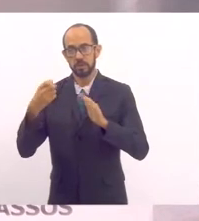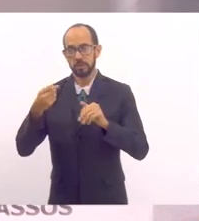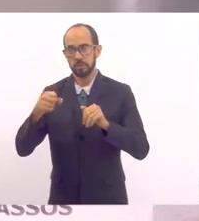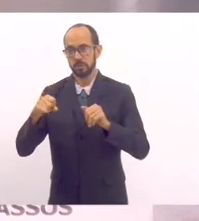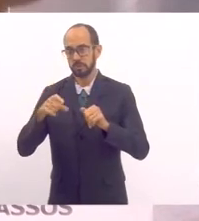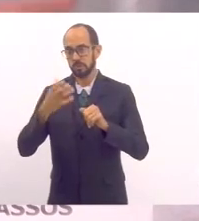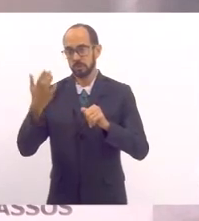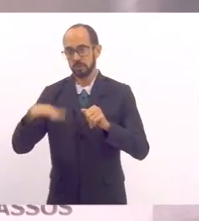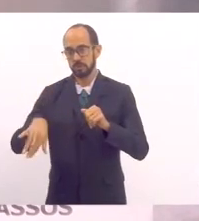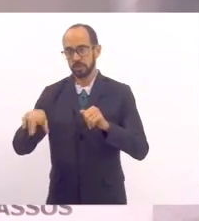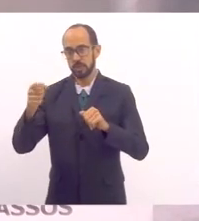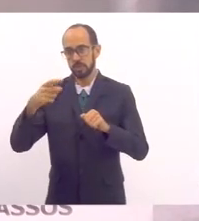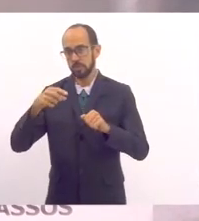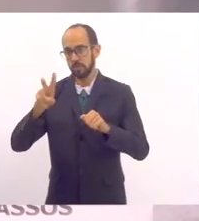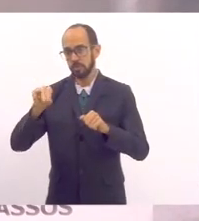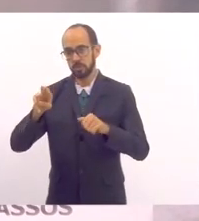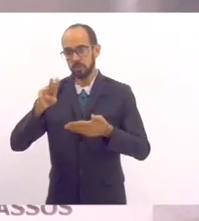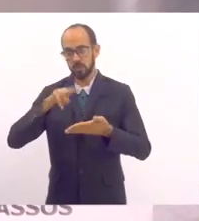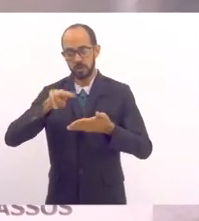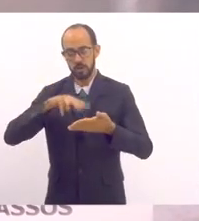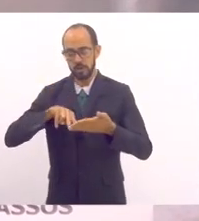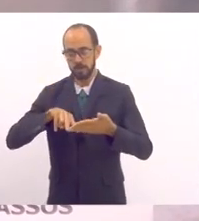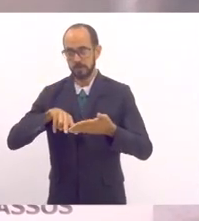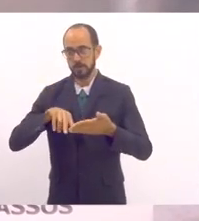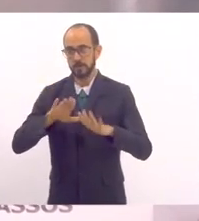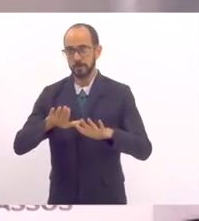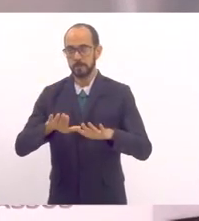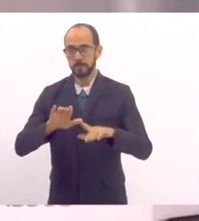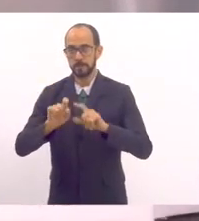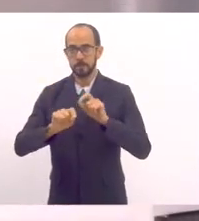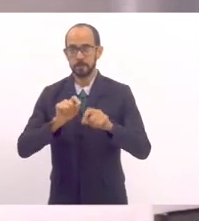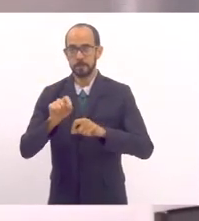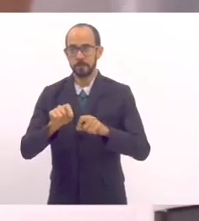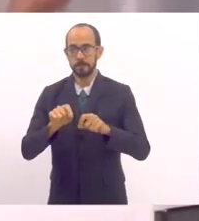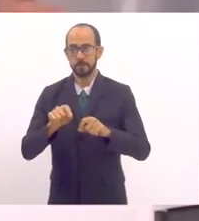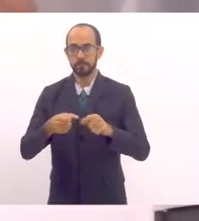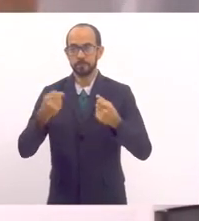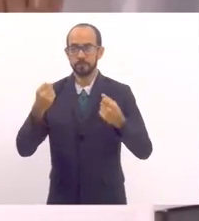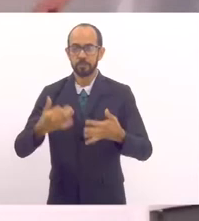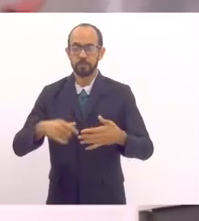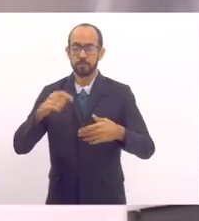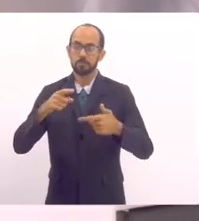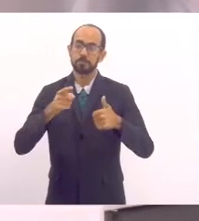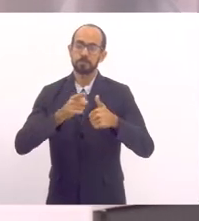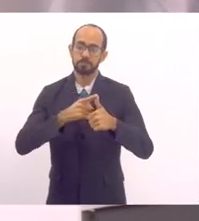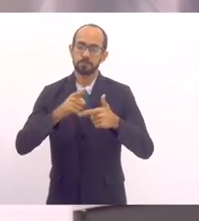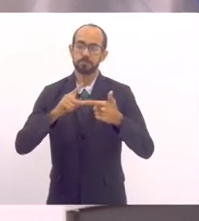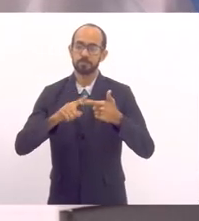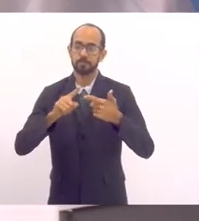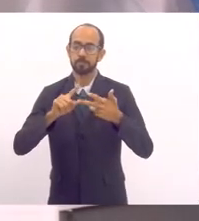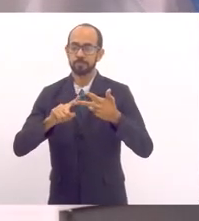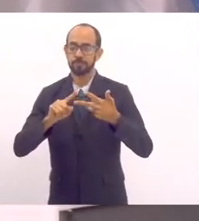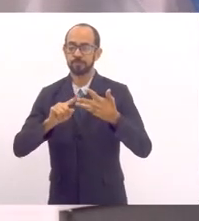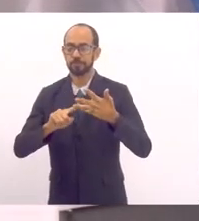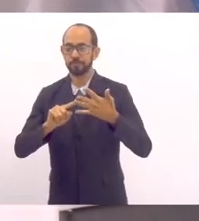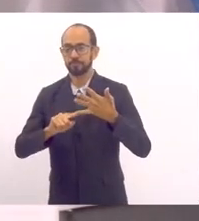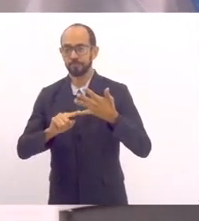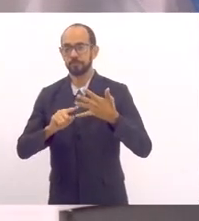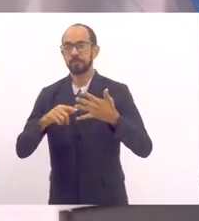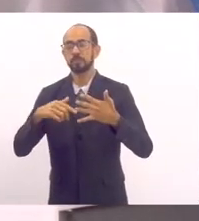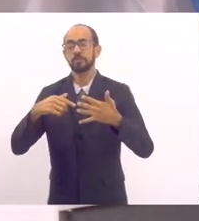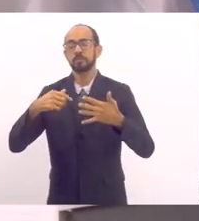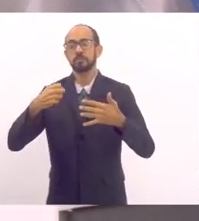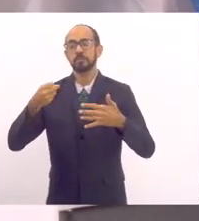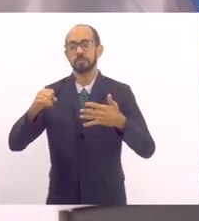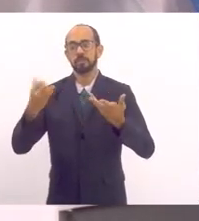ler, porque vocês estão com elas em mãos. Aí, falando da primeira, da segunda, quem tiver algo a acrescentar